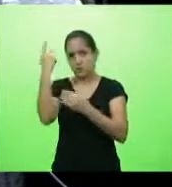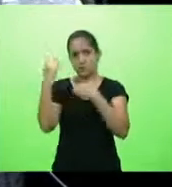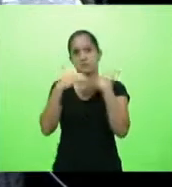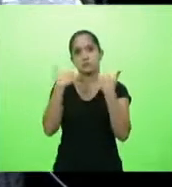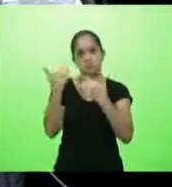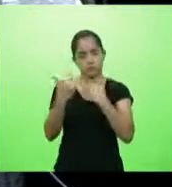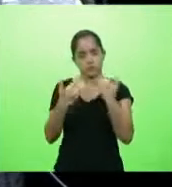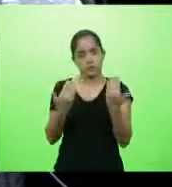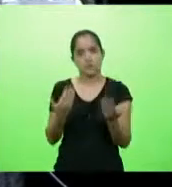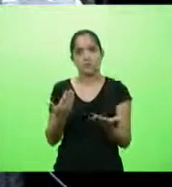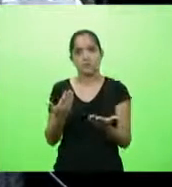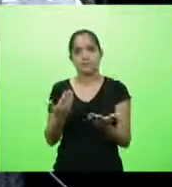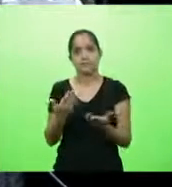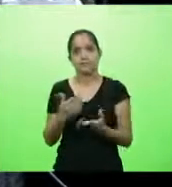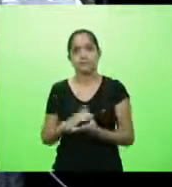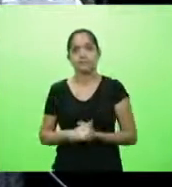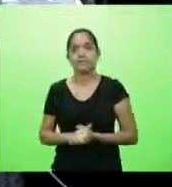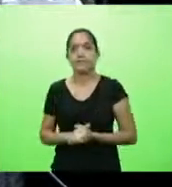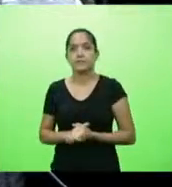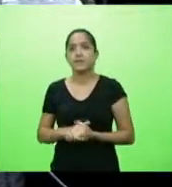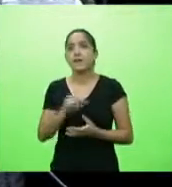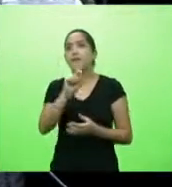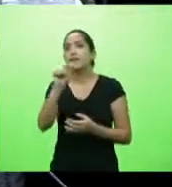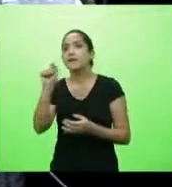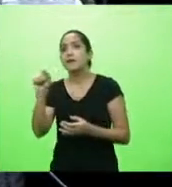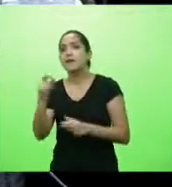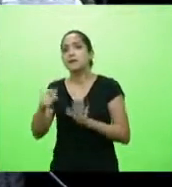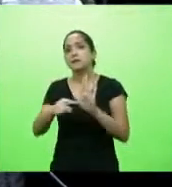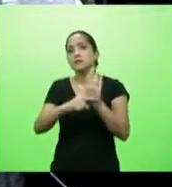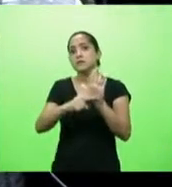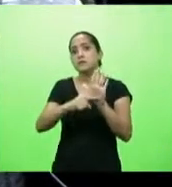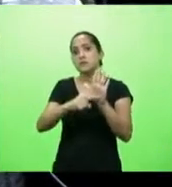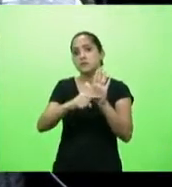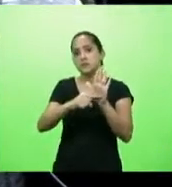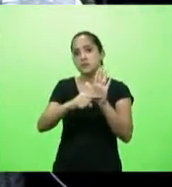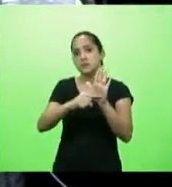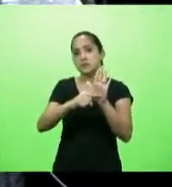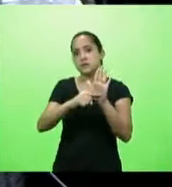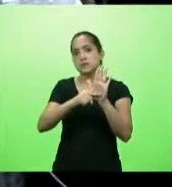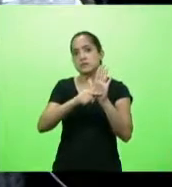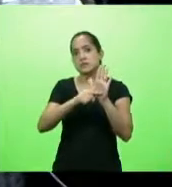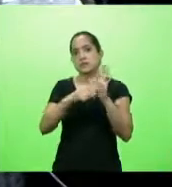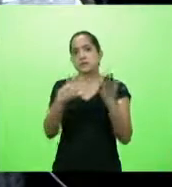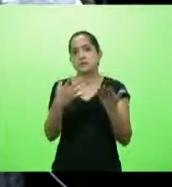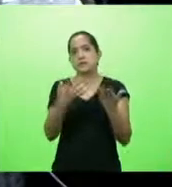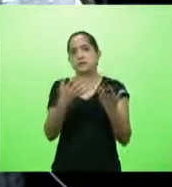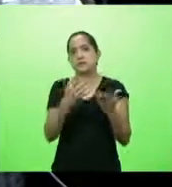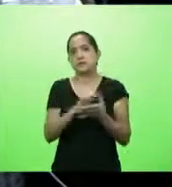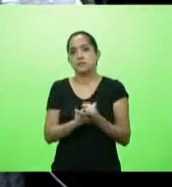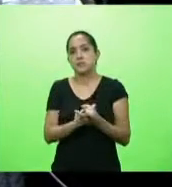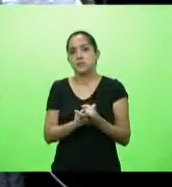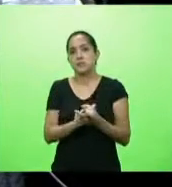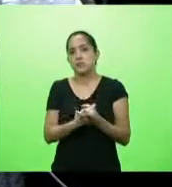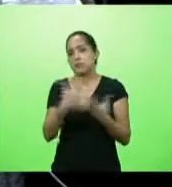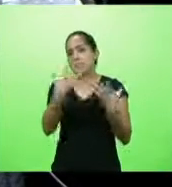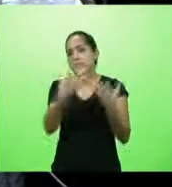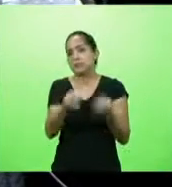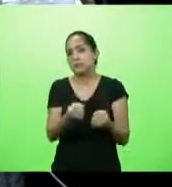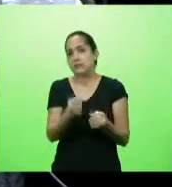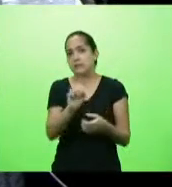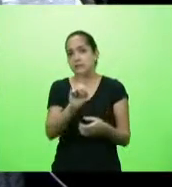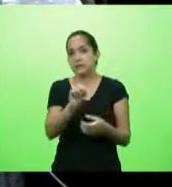genocidas. E sabe quem são os negacionistas? São aqueles que insistem